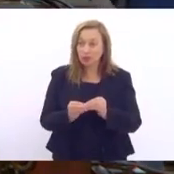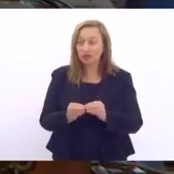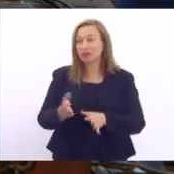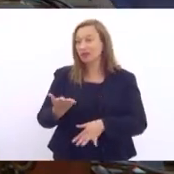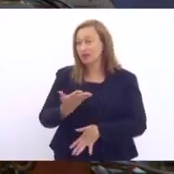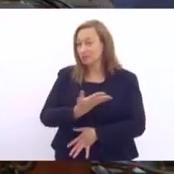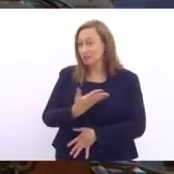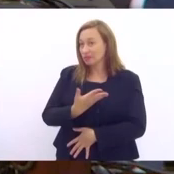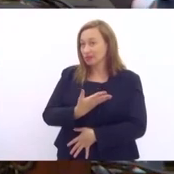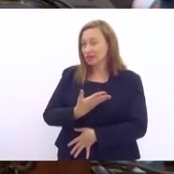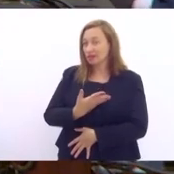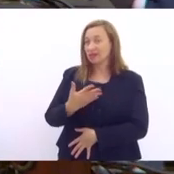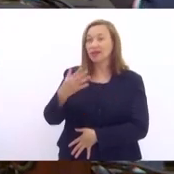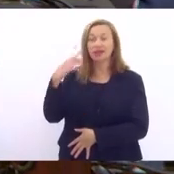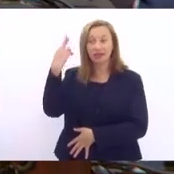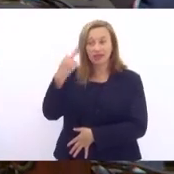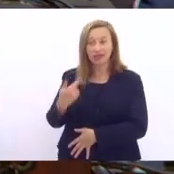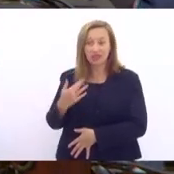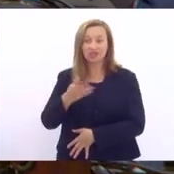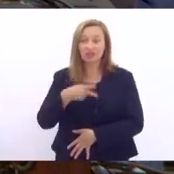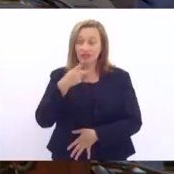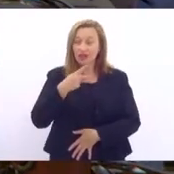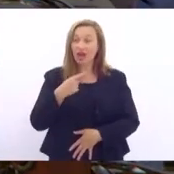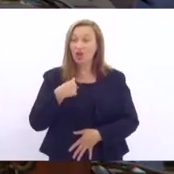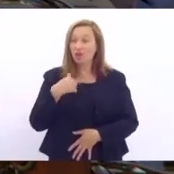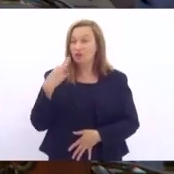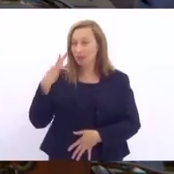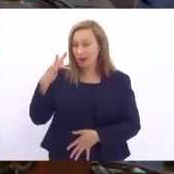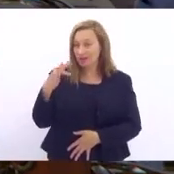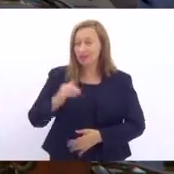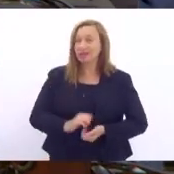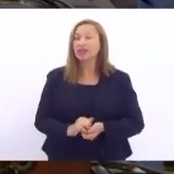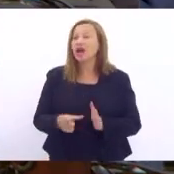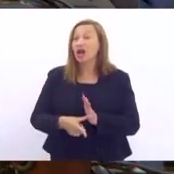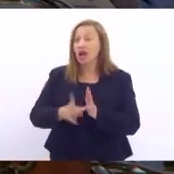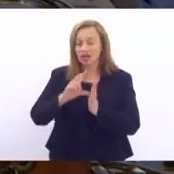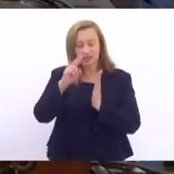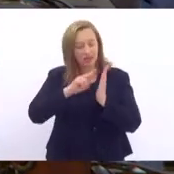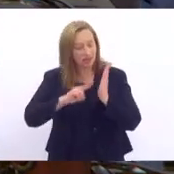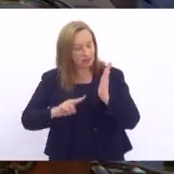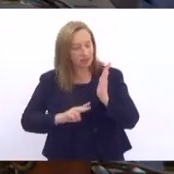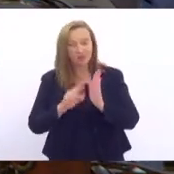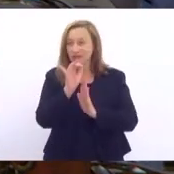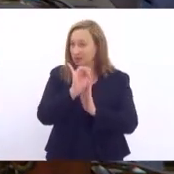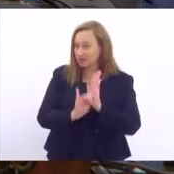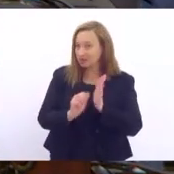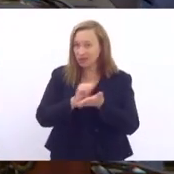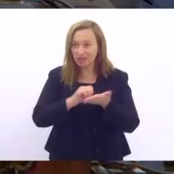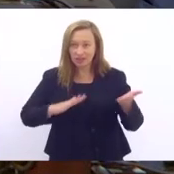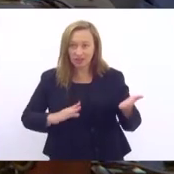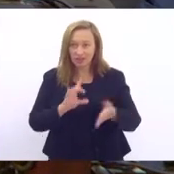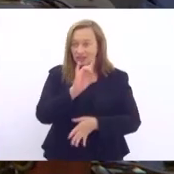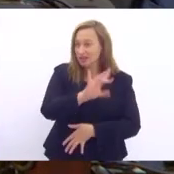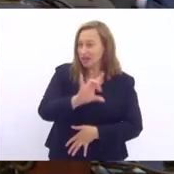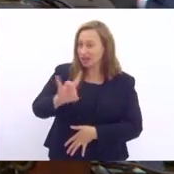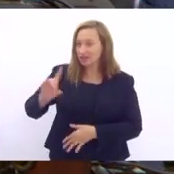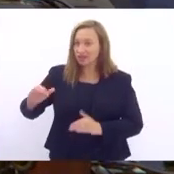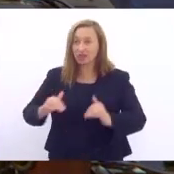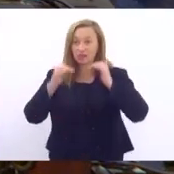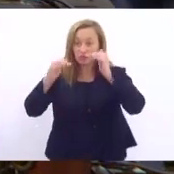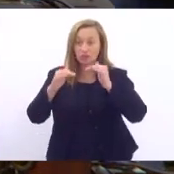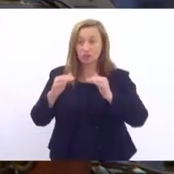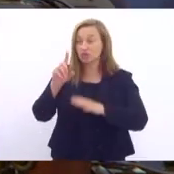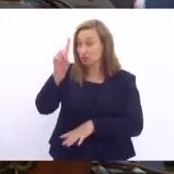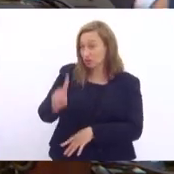Vou tentar ser bem breve. Antes da leitura do relatório das atividades de cada uma das subdiretorias, órgãos, departamento da